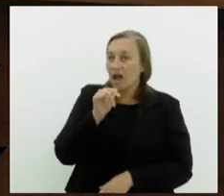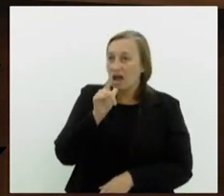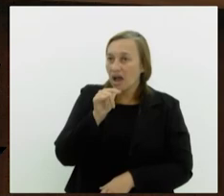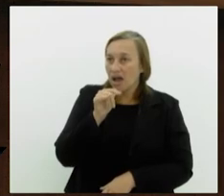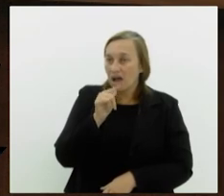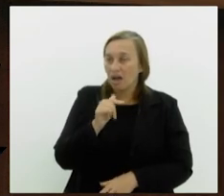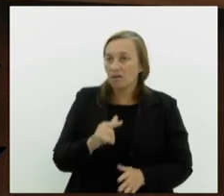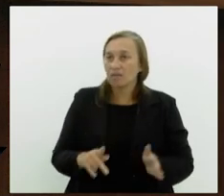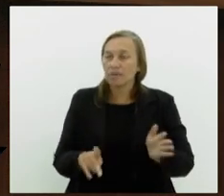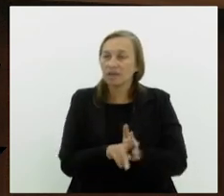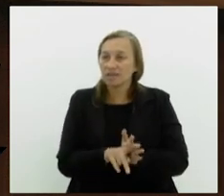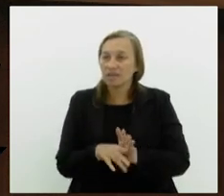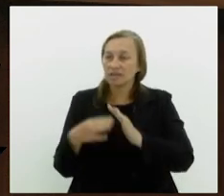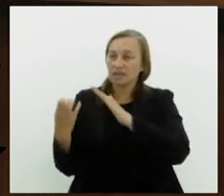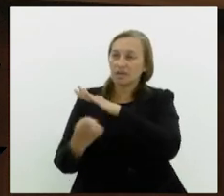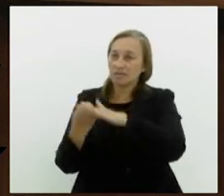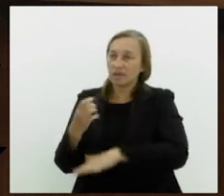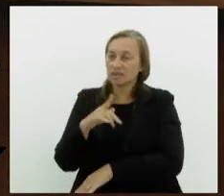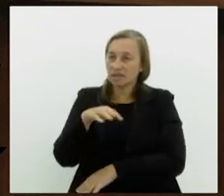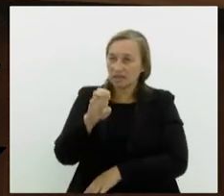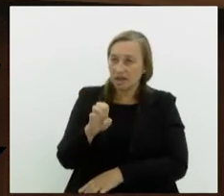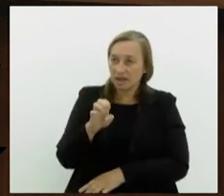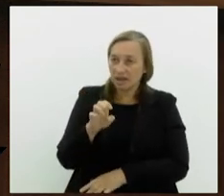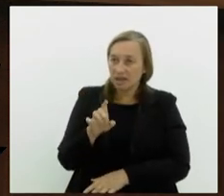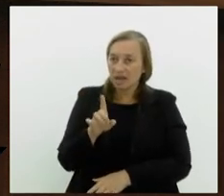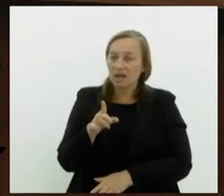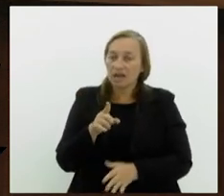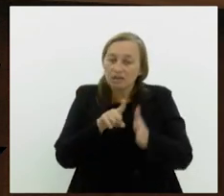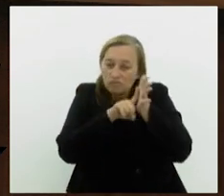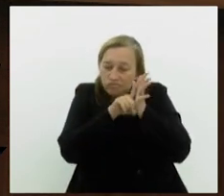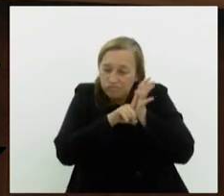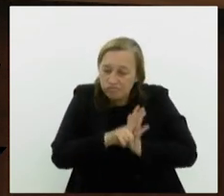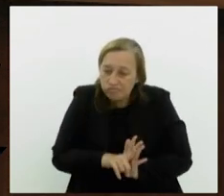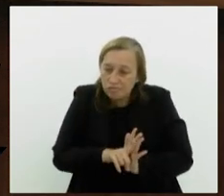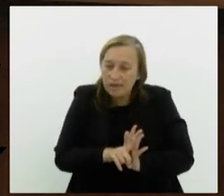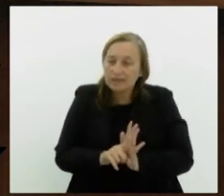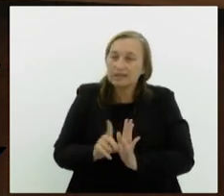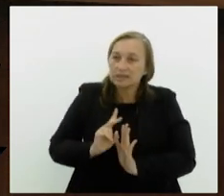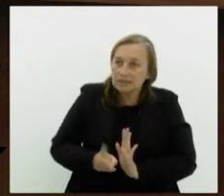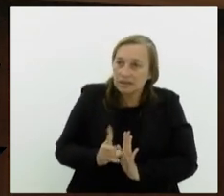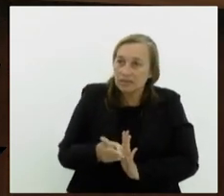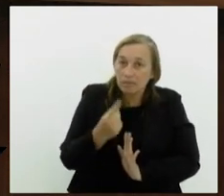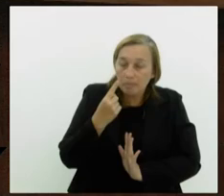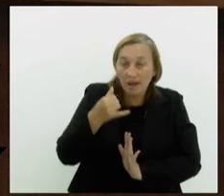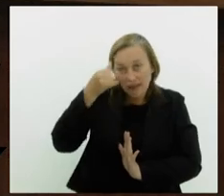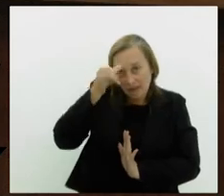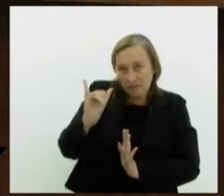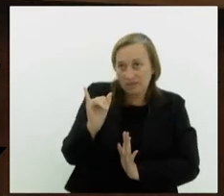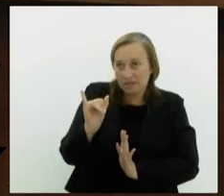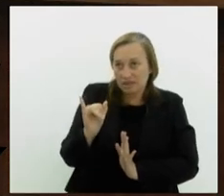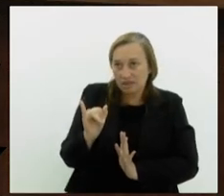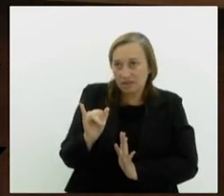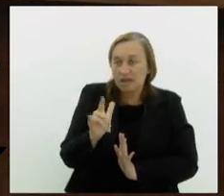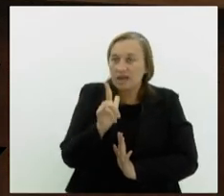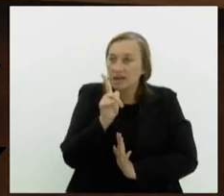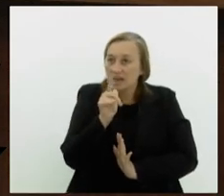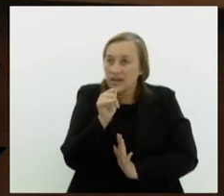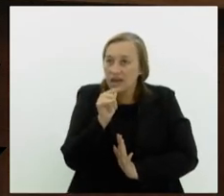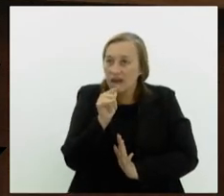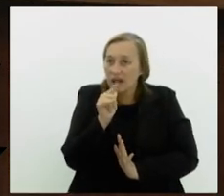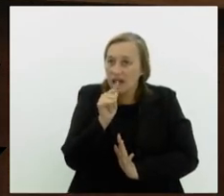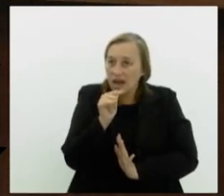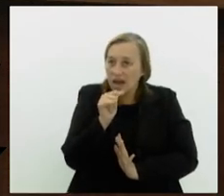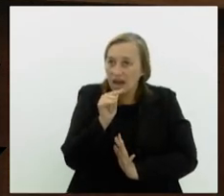SEDAI, e a SEDAI faz medições de hora em hora, justamente para evitar que a água